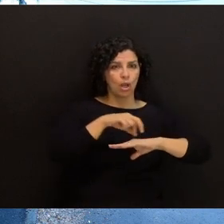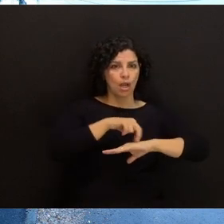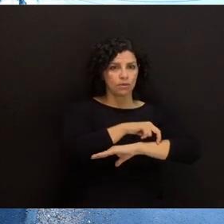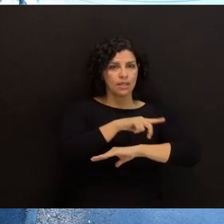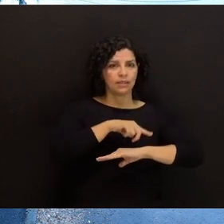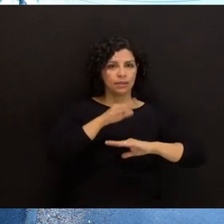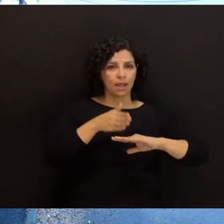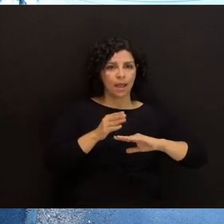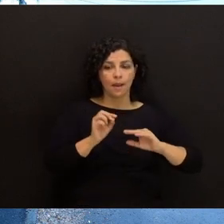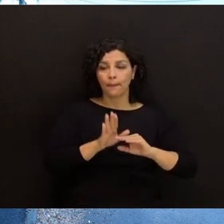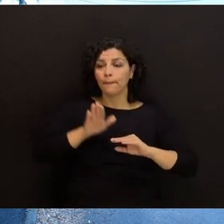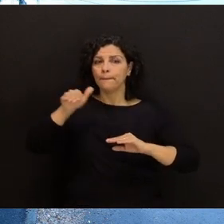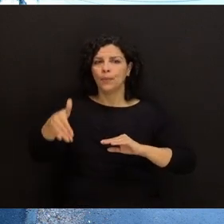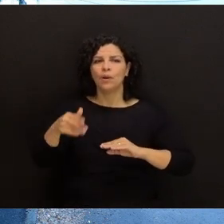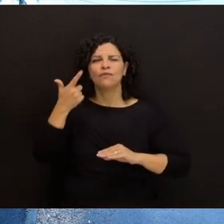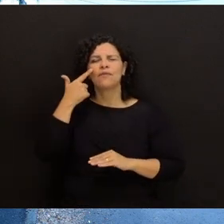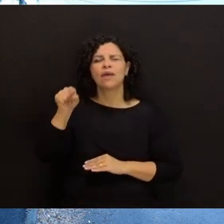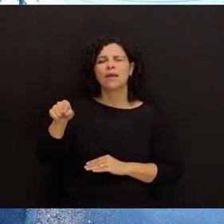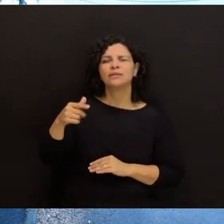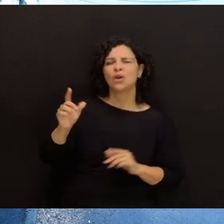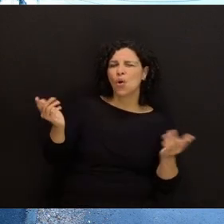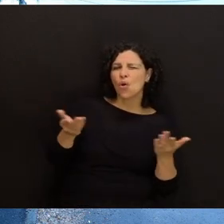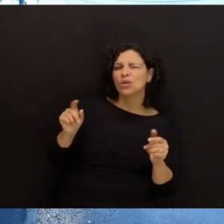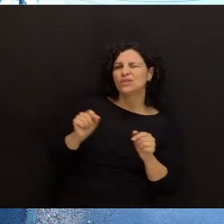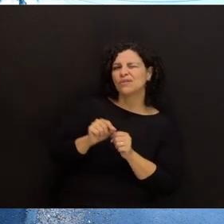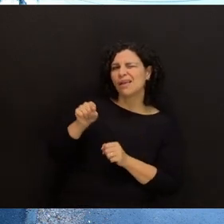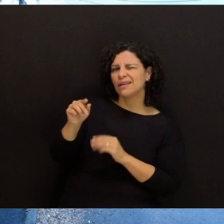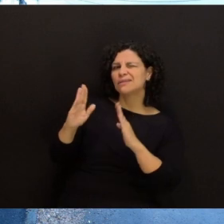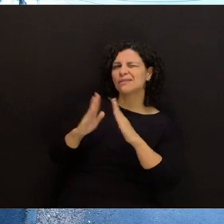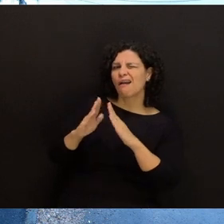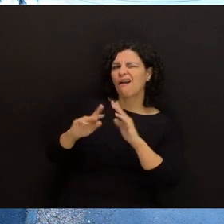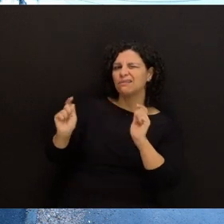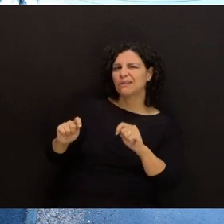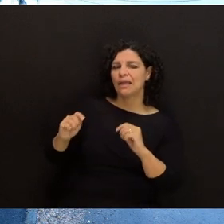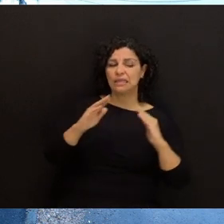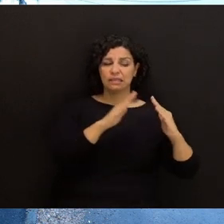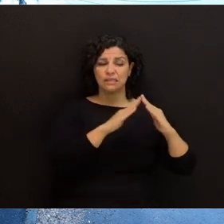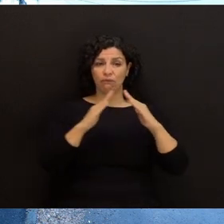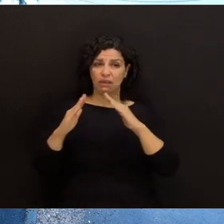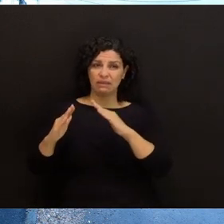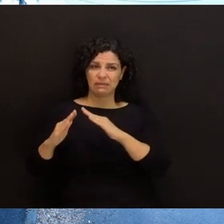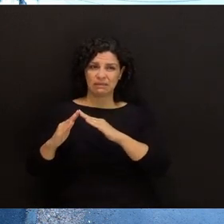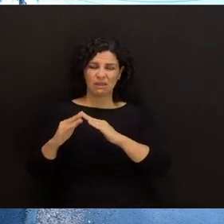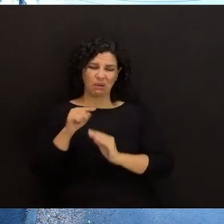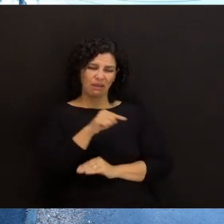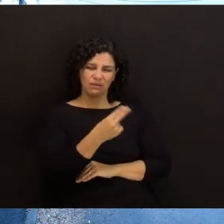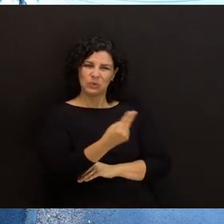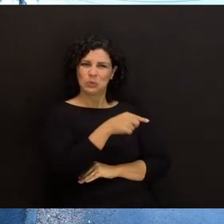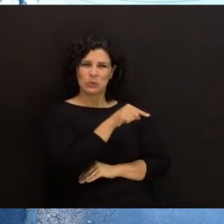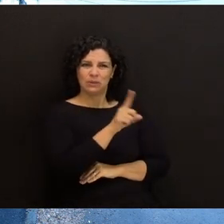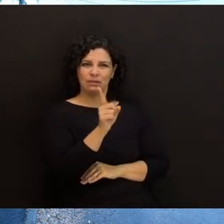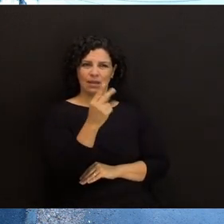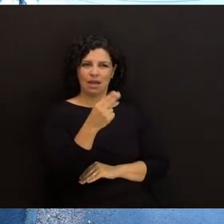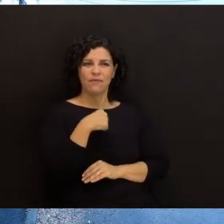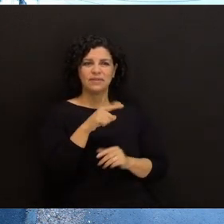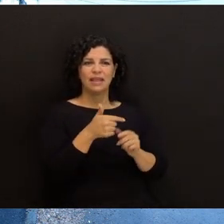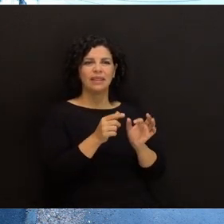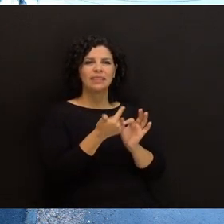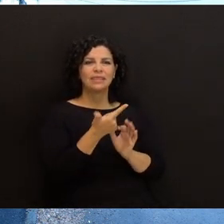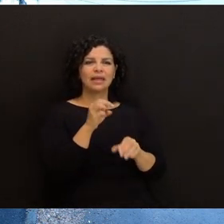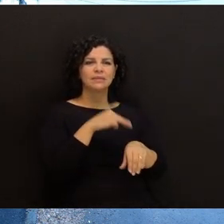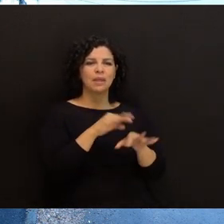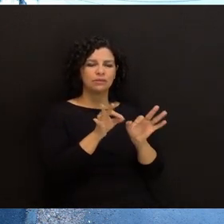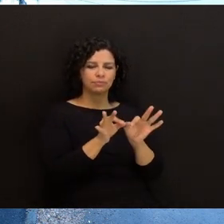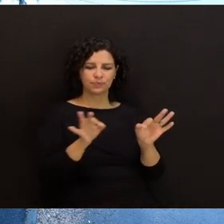Zé acho que ele sorteia lá ah hoje o vizinho aqui do número 100 vai ser contemplado vamos fazer mais 10 metros de